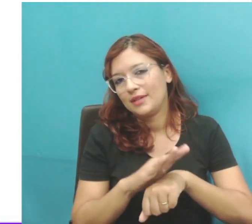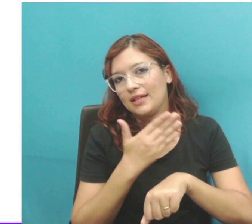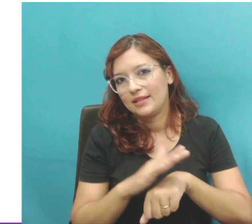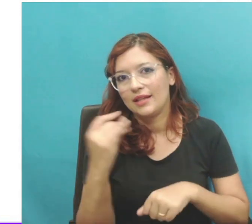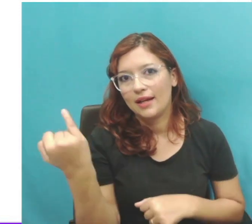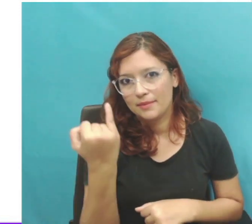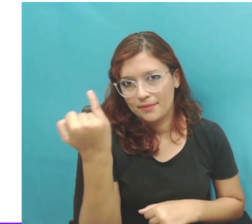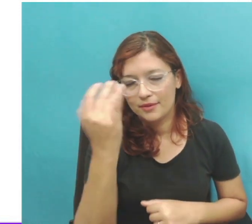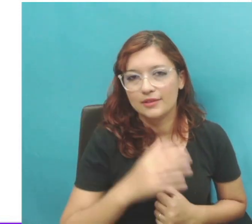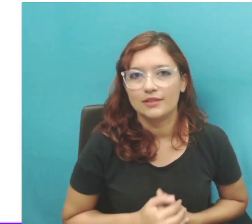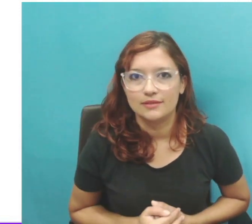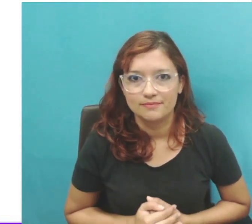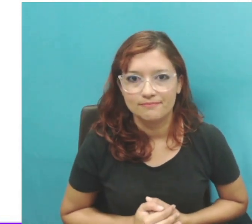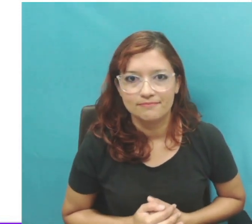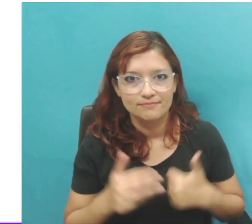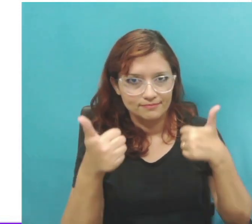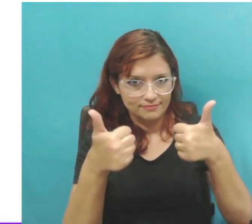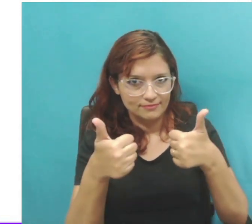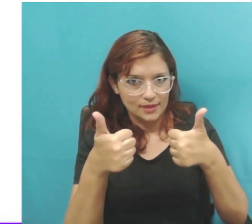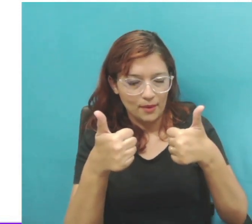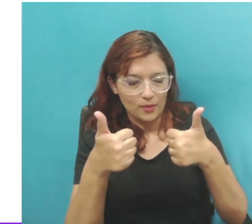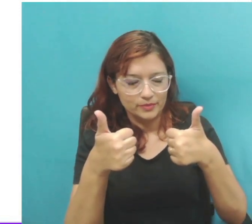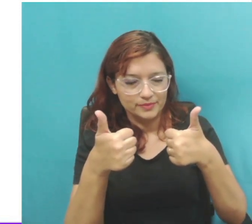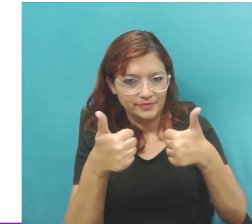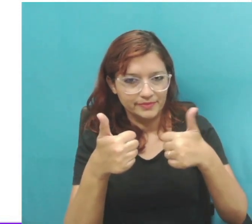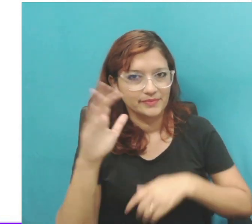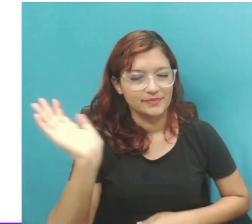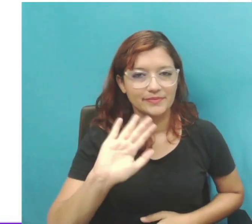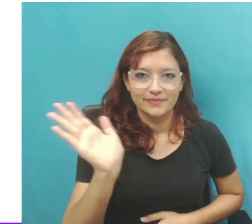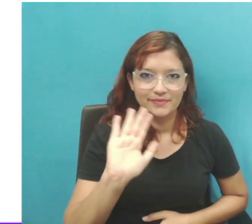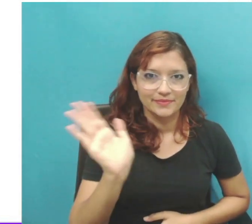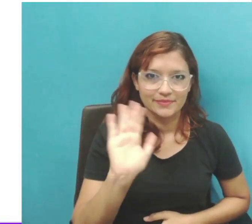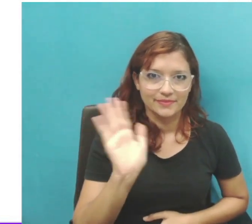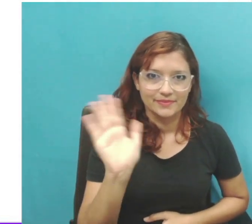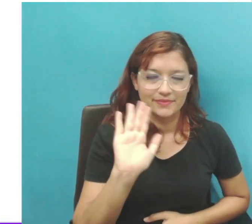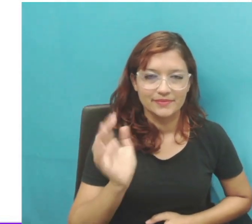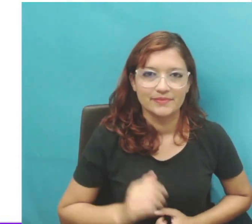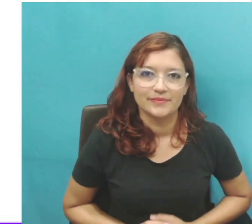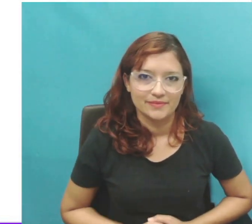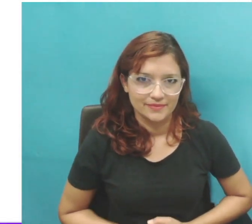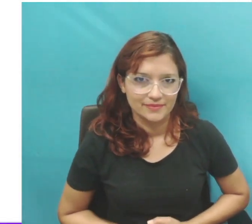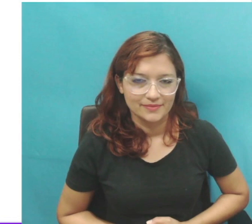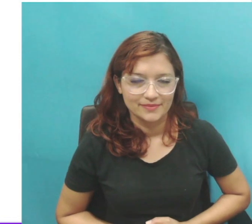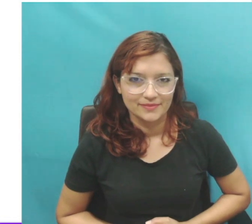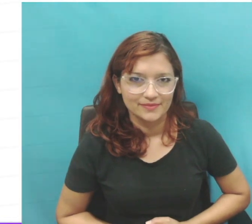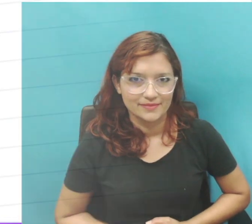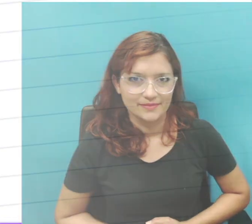assistir e também precisa praticar, certo? Tchau!